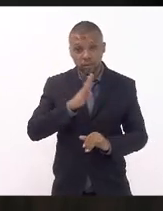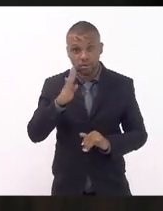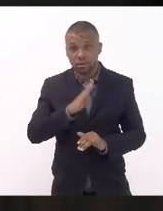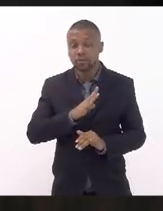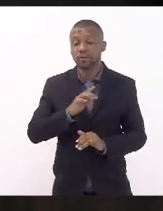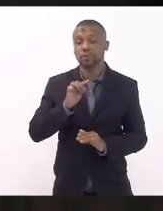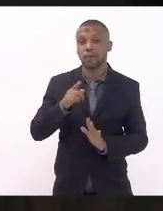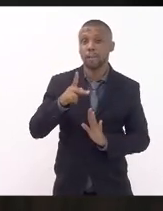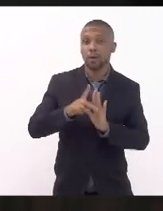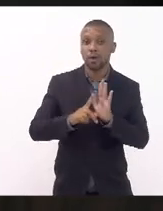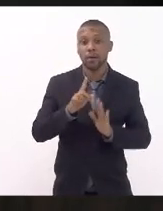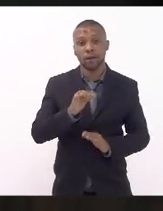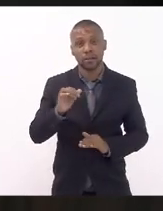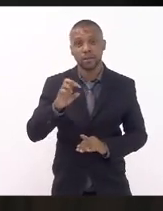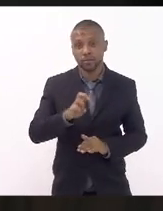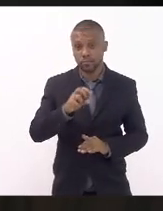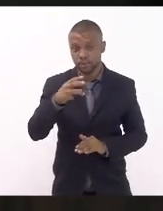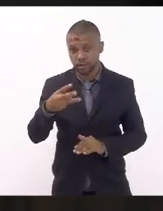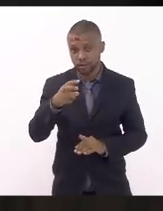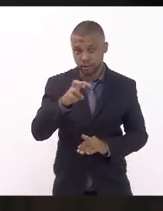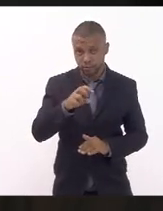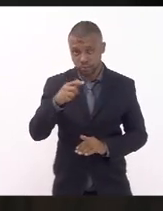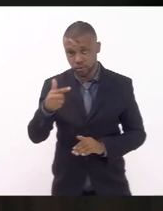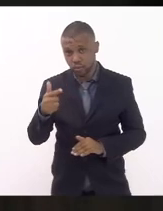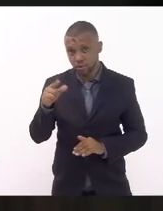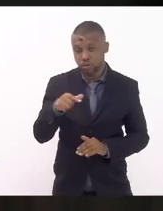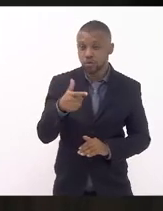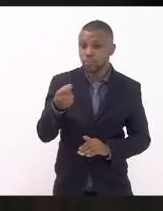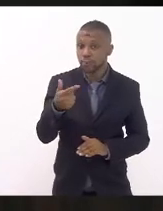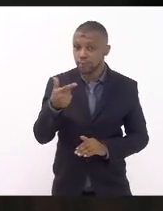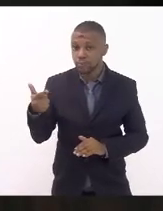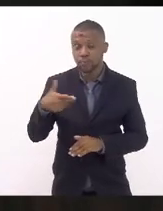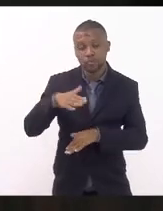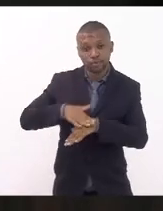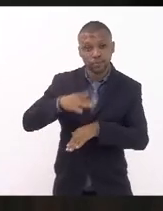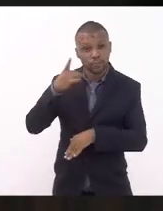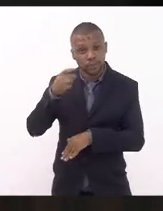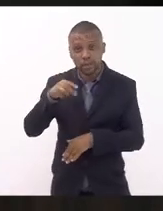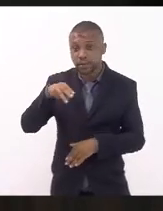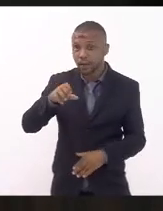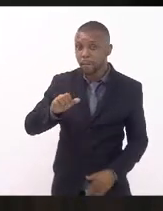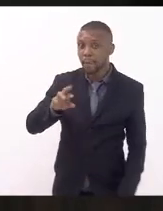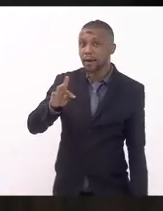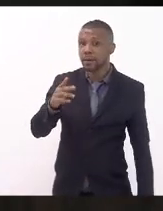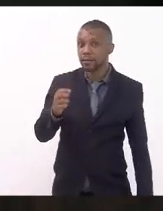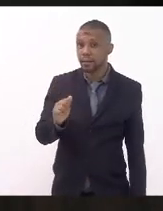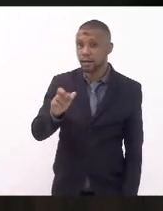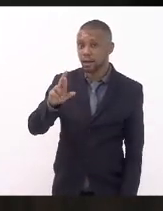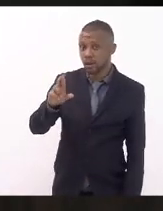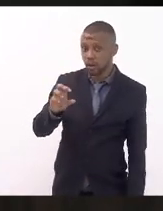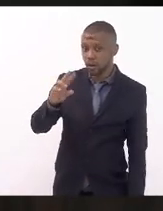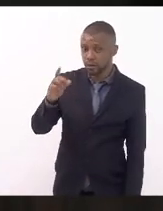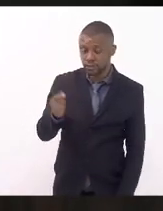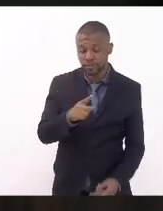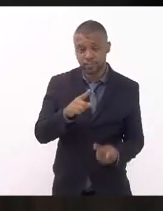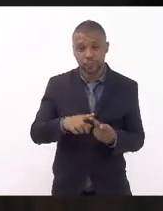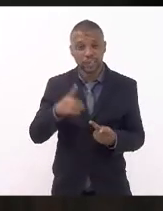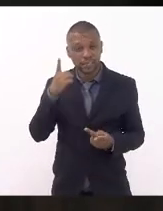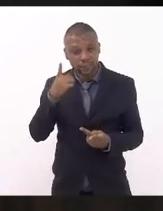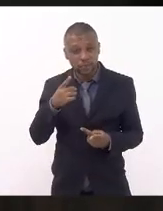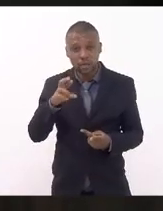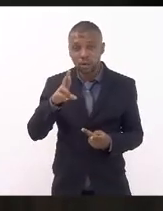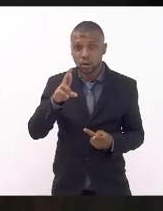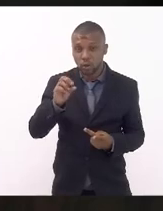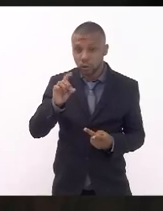urgência, projeto de lei 5352-2022, de autoria da deputada Marta Rocha e dos deputados Marta Rocha e